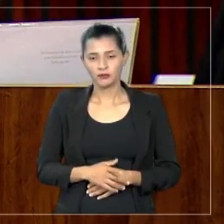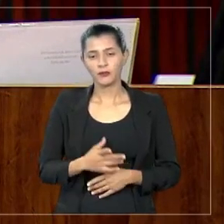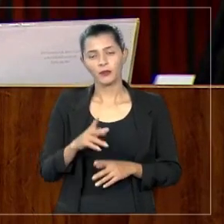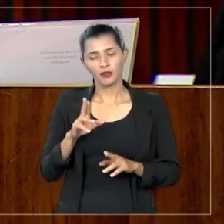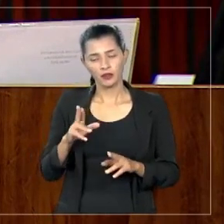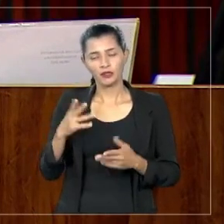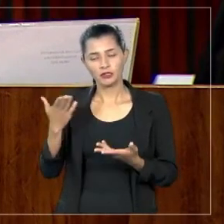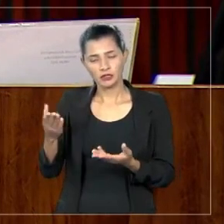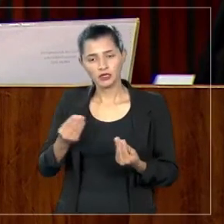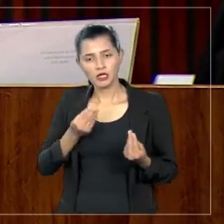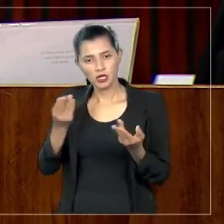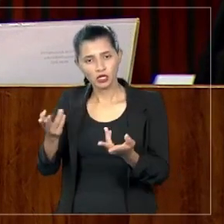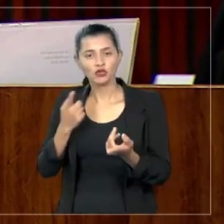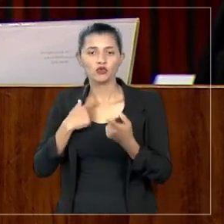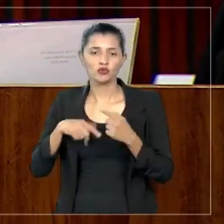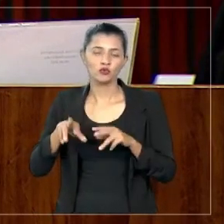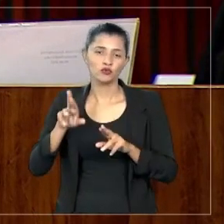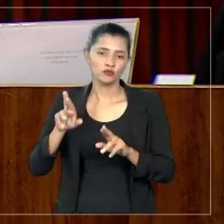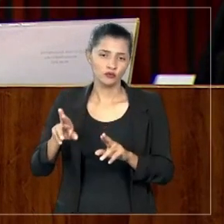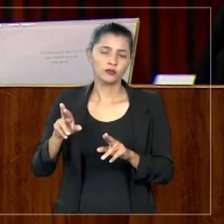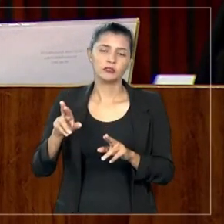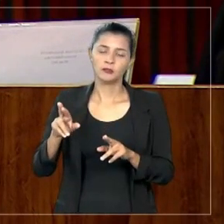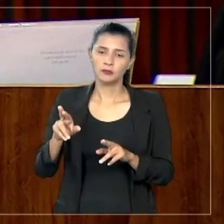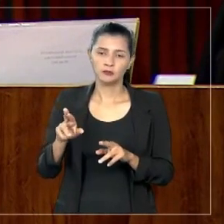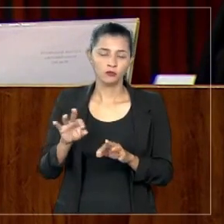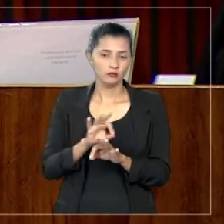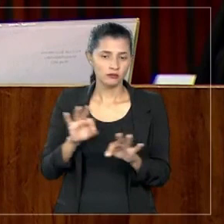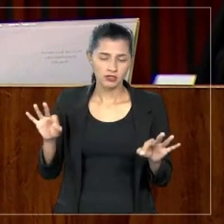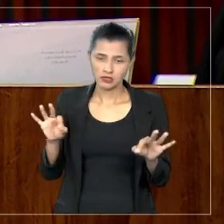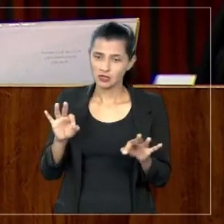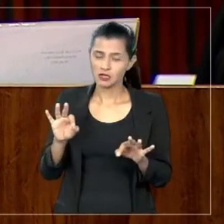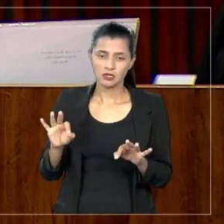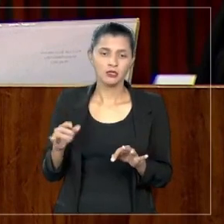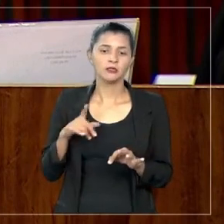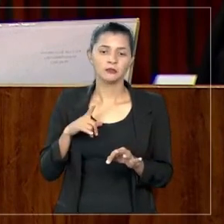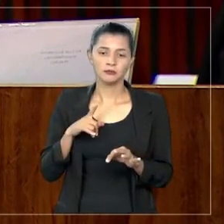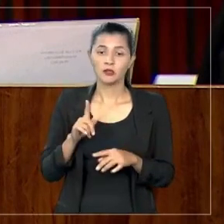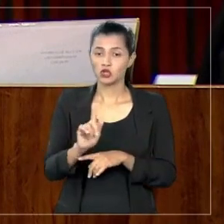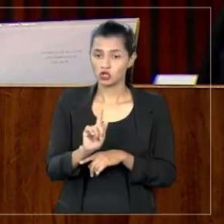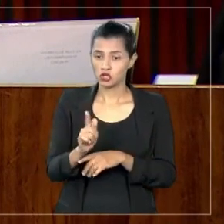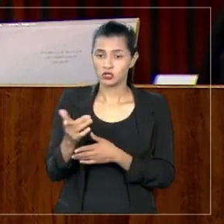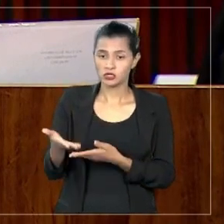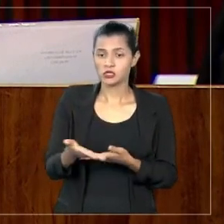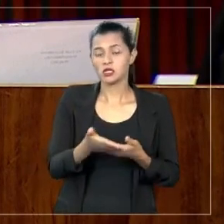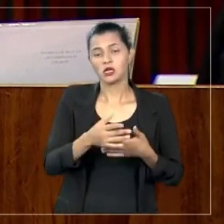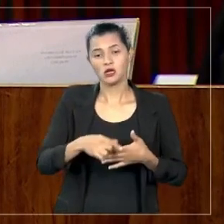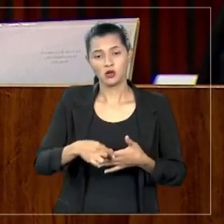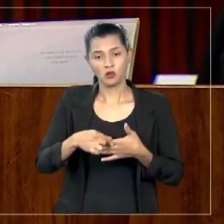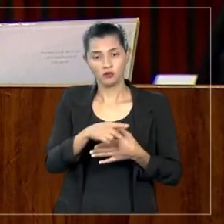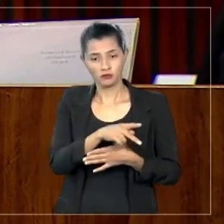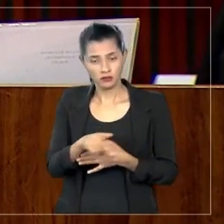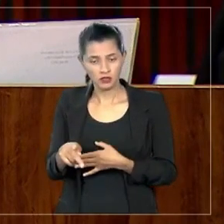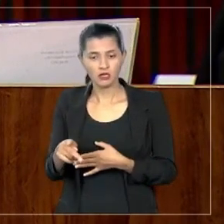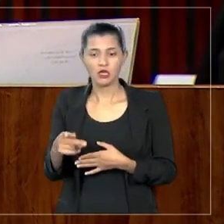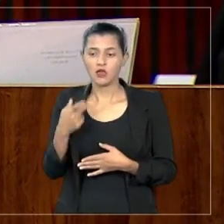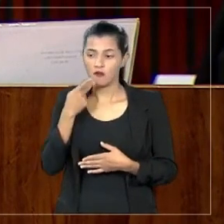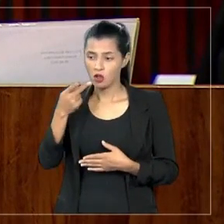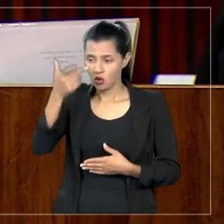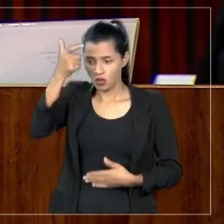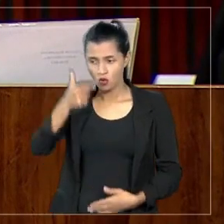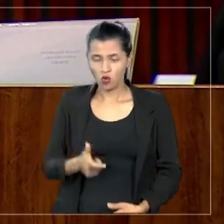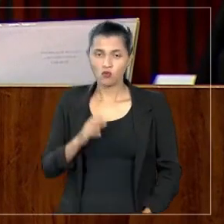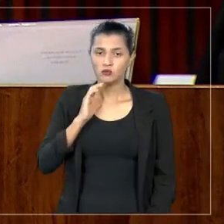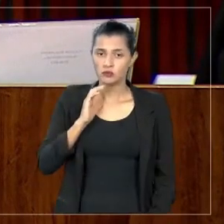Vossa Excelência uma profícua gestão. E quero dizer a Vossa Excelência, agora na condição de cidadão